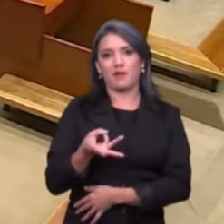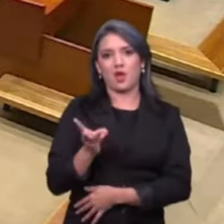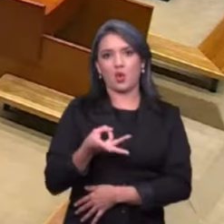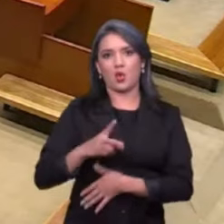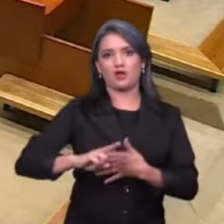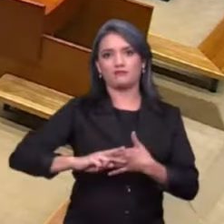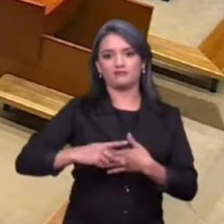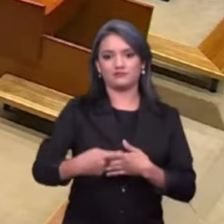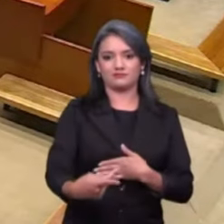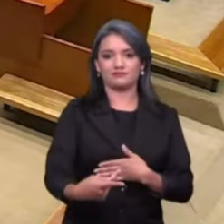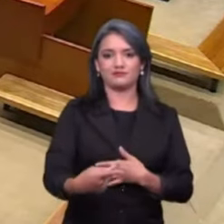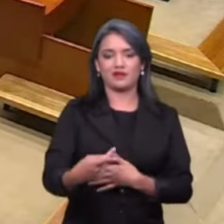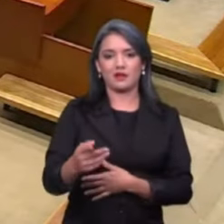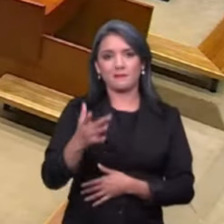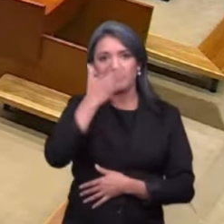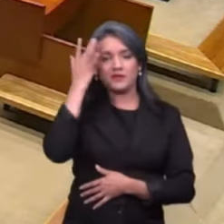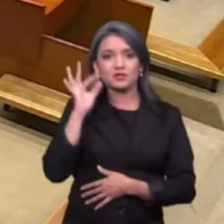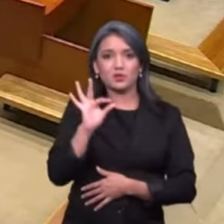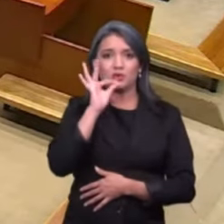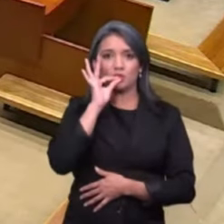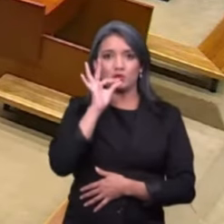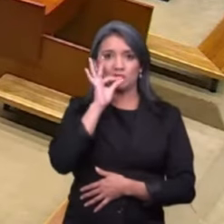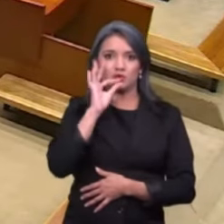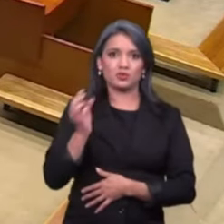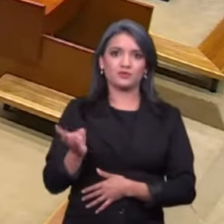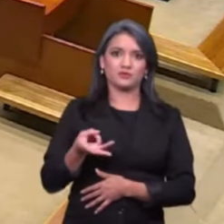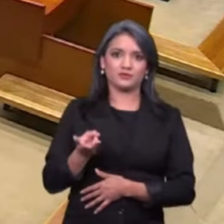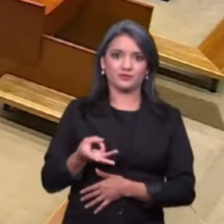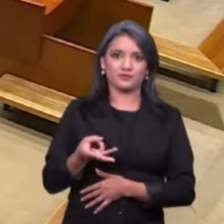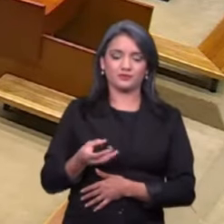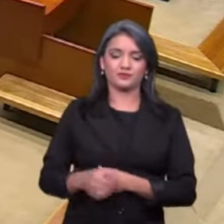Isso faz fumar a maconha.